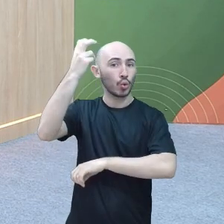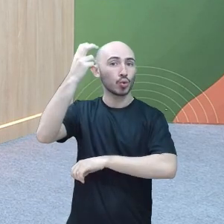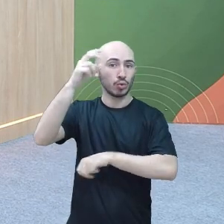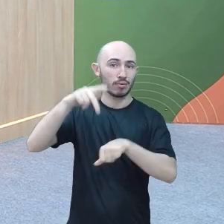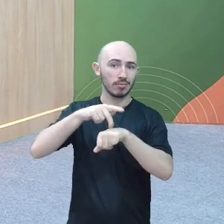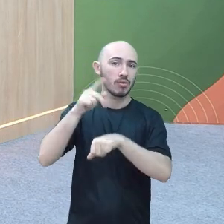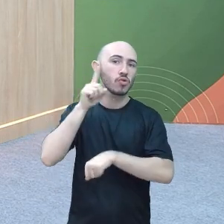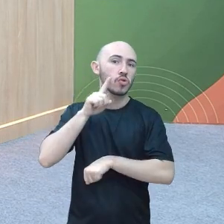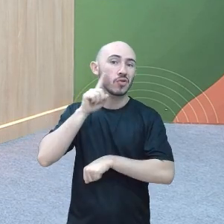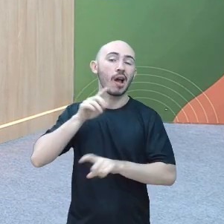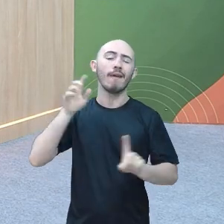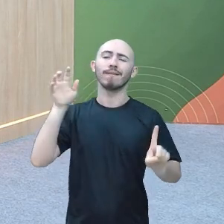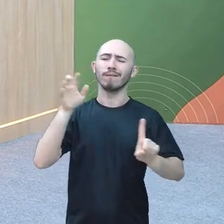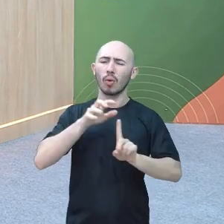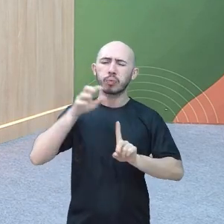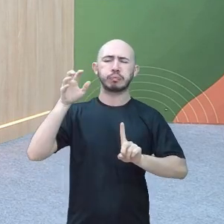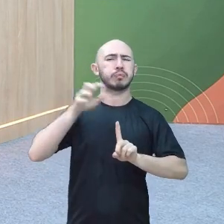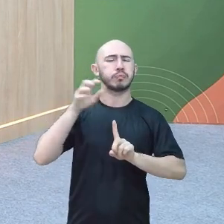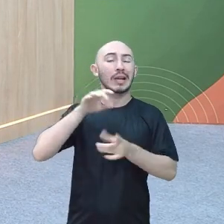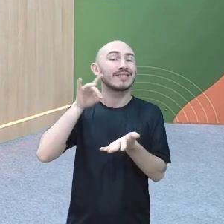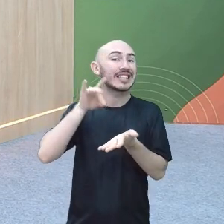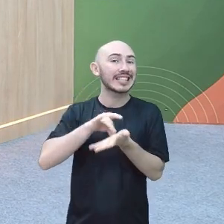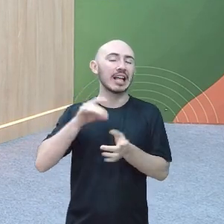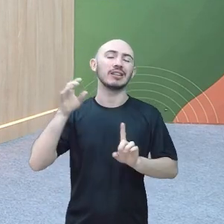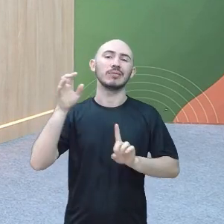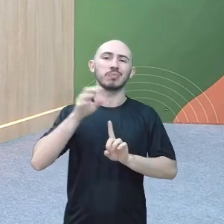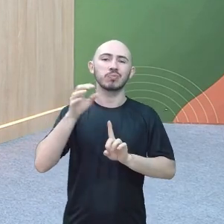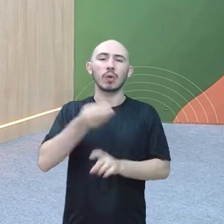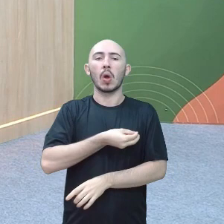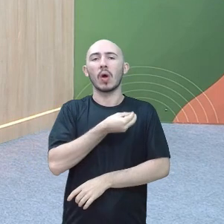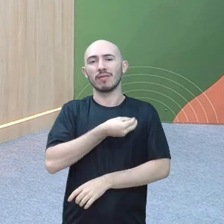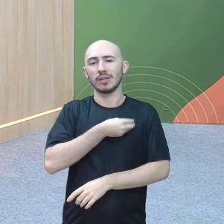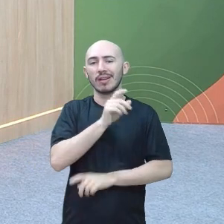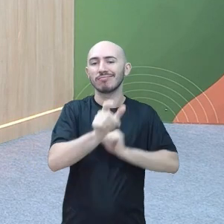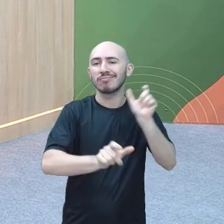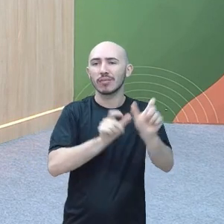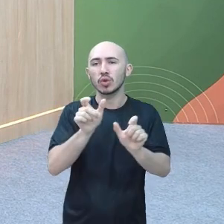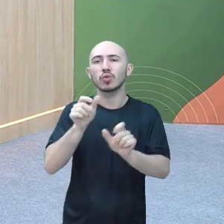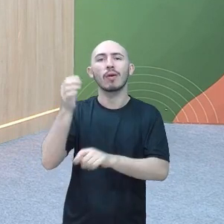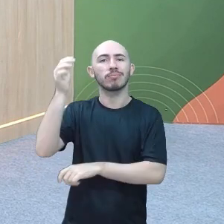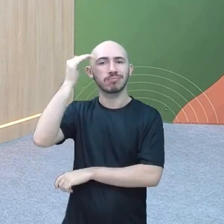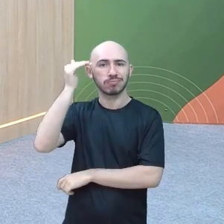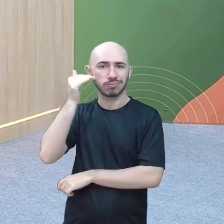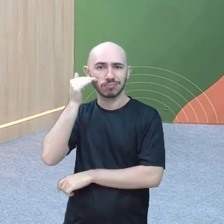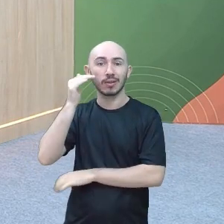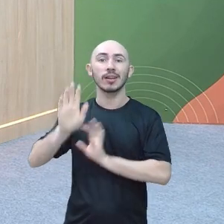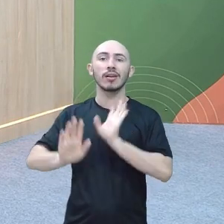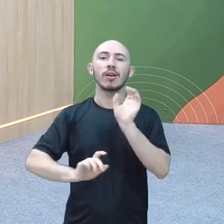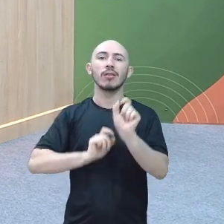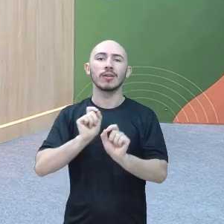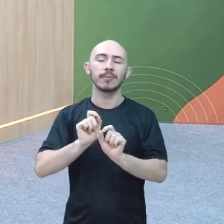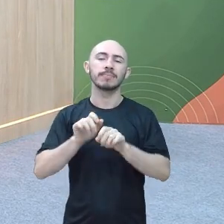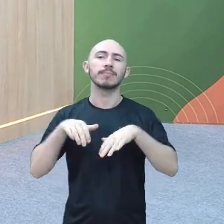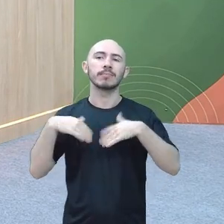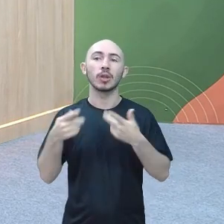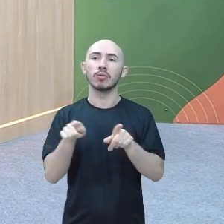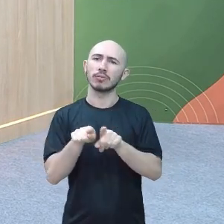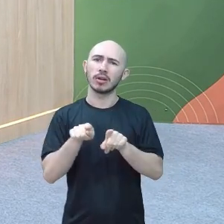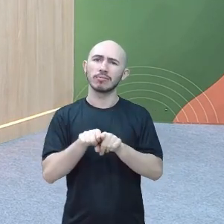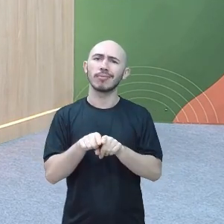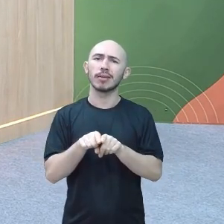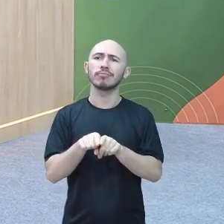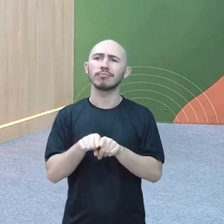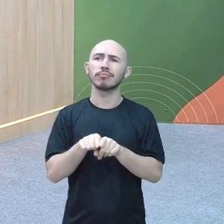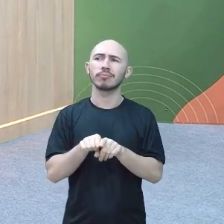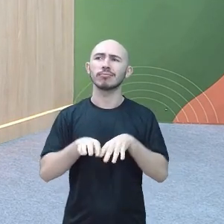norte-americana influencia tanto a vida do sul-coreano, que eles passam também a